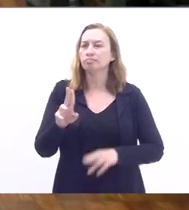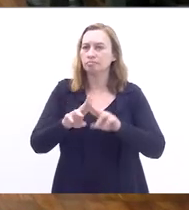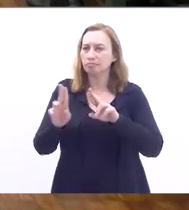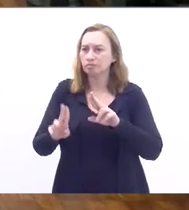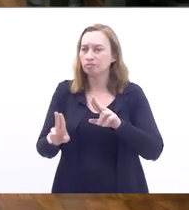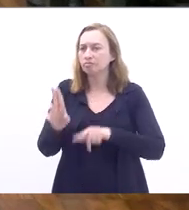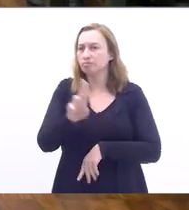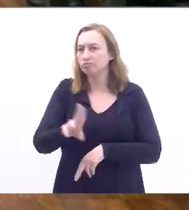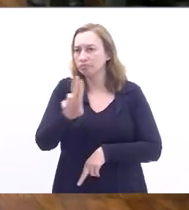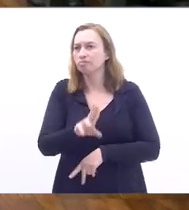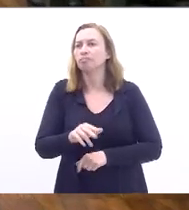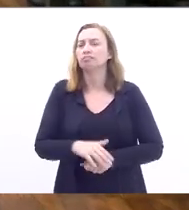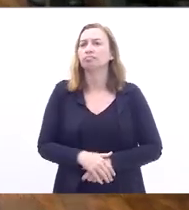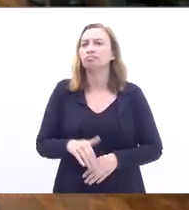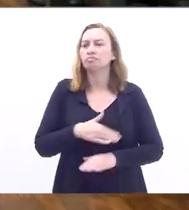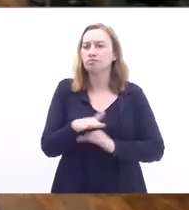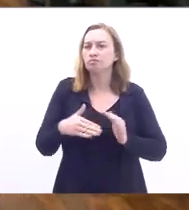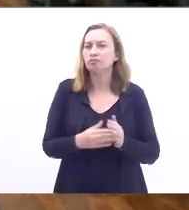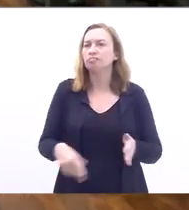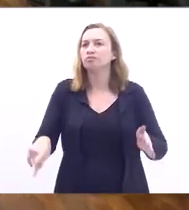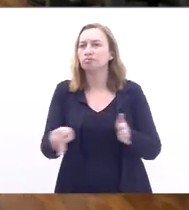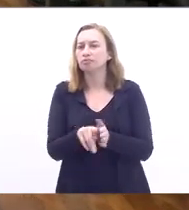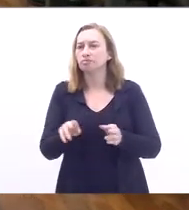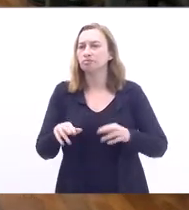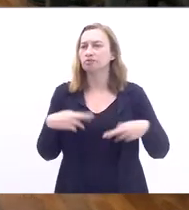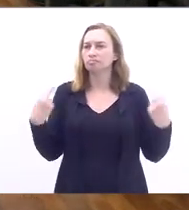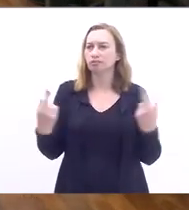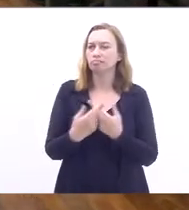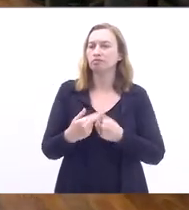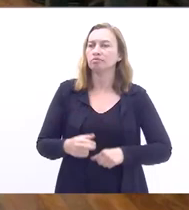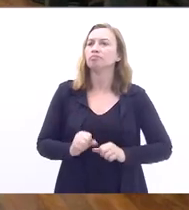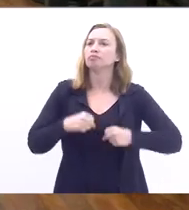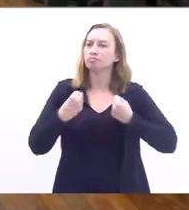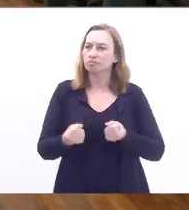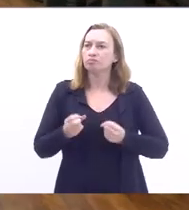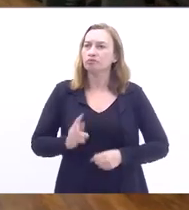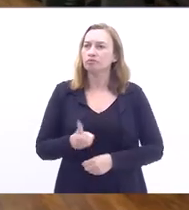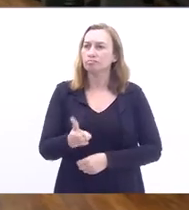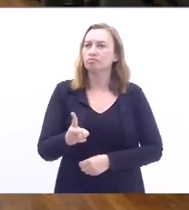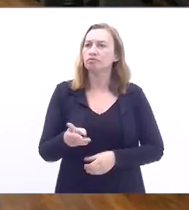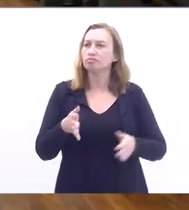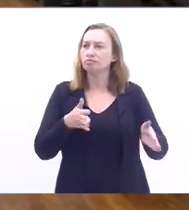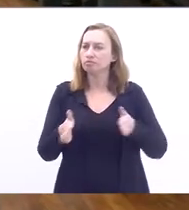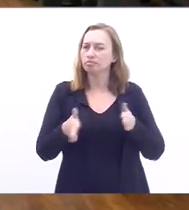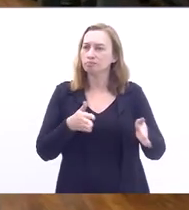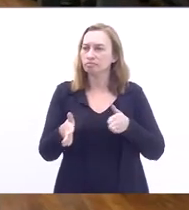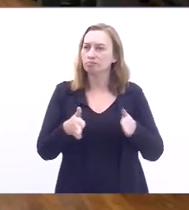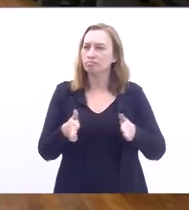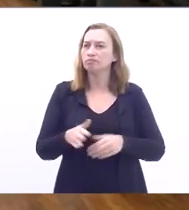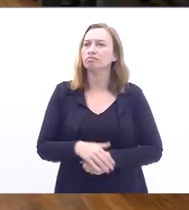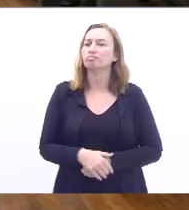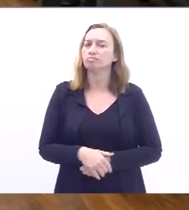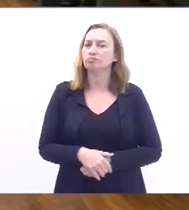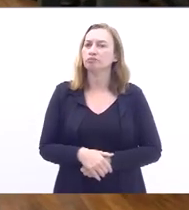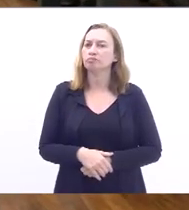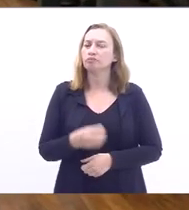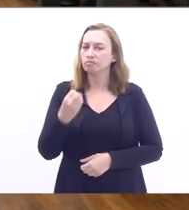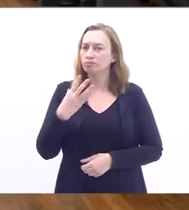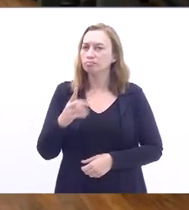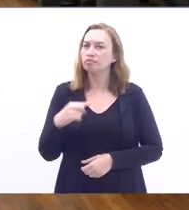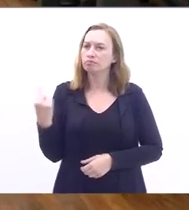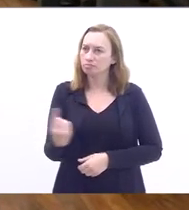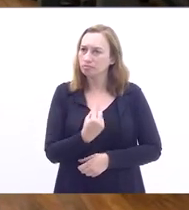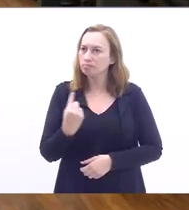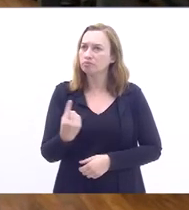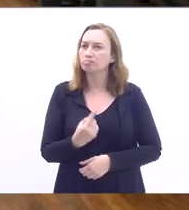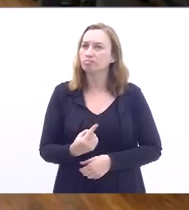doença enfim a Reitoria todos os participantes seguirão firmes com esse prazo que é um Horizonte para nós